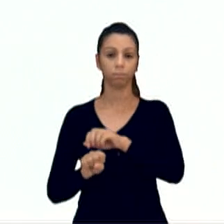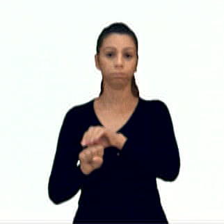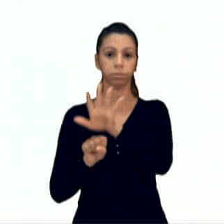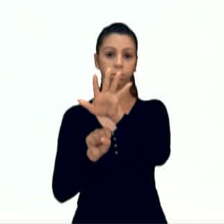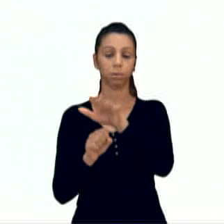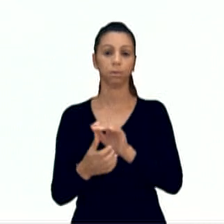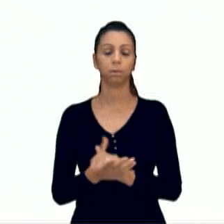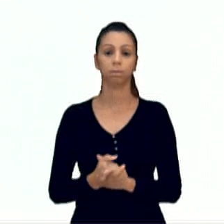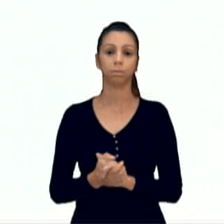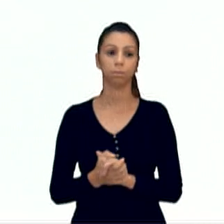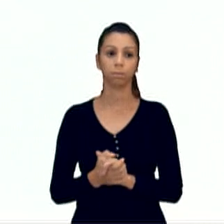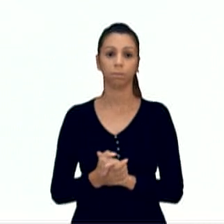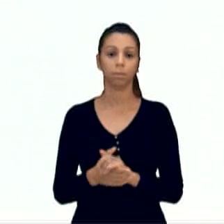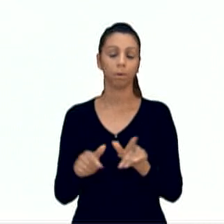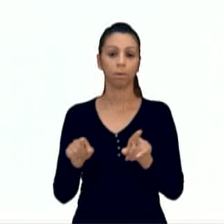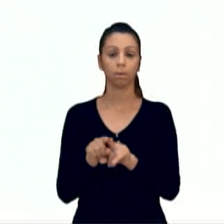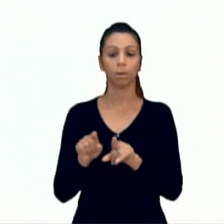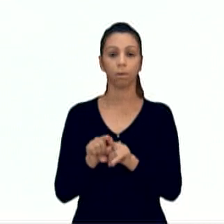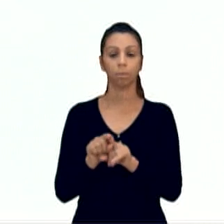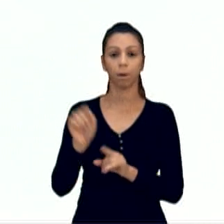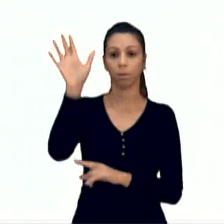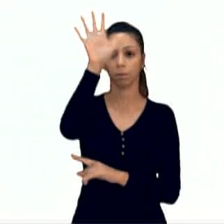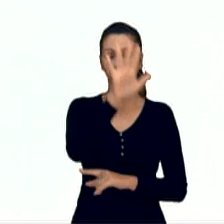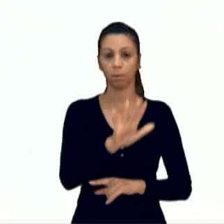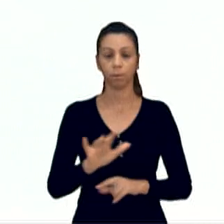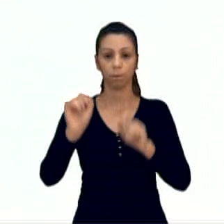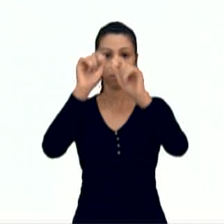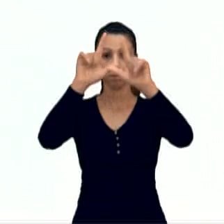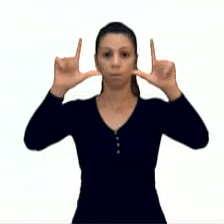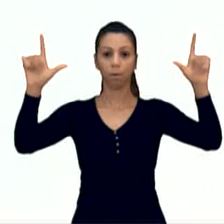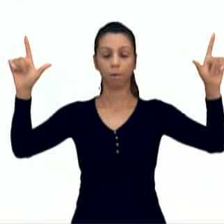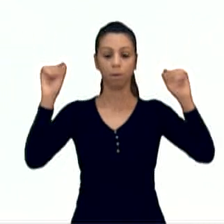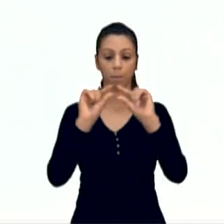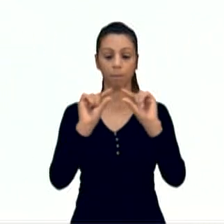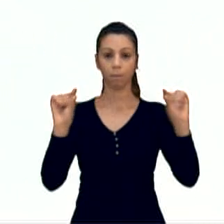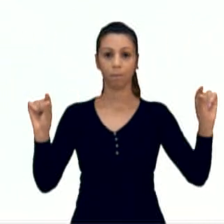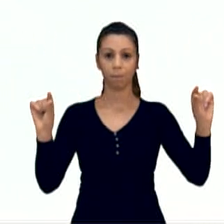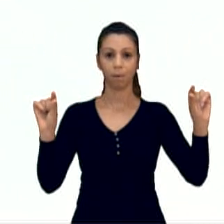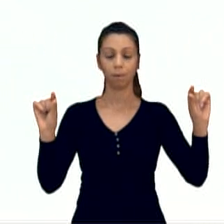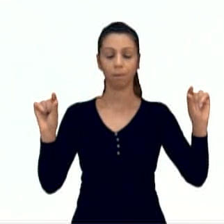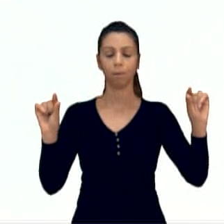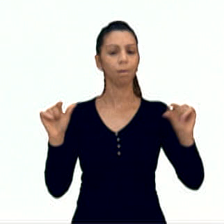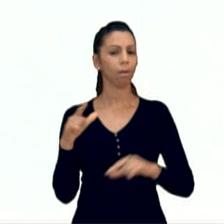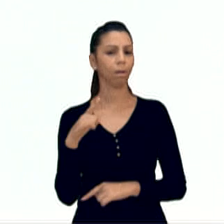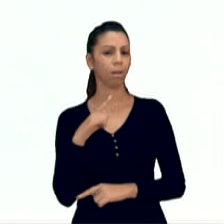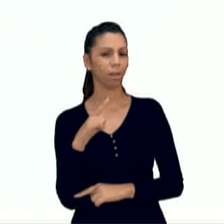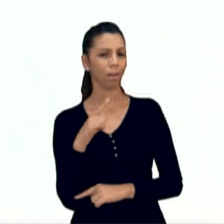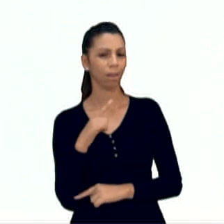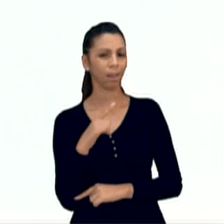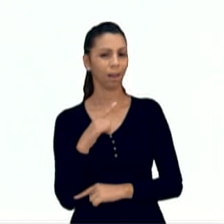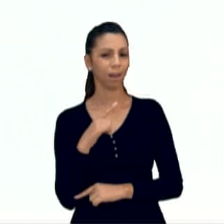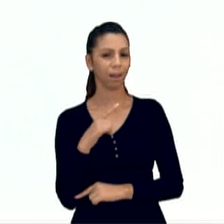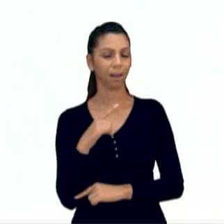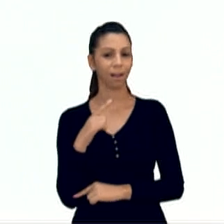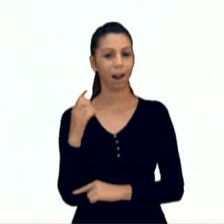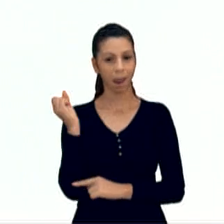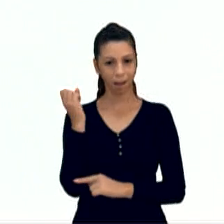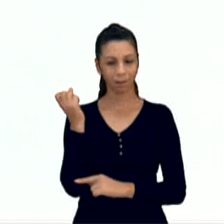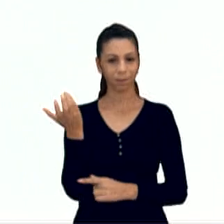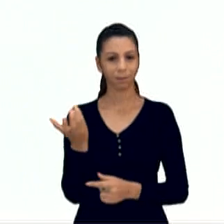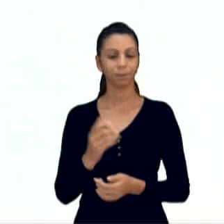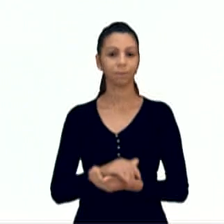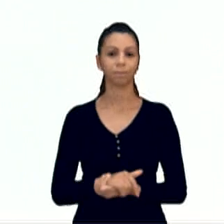aí nós temos no meio do cartaz, got milk, tem leite. E a parte de cima